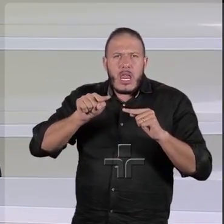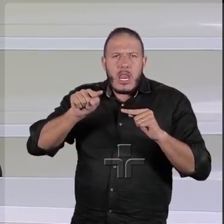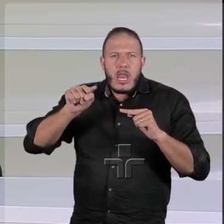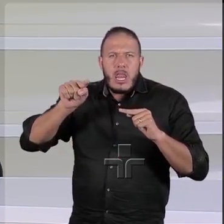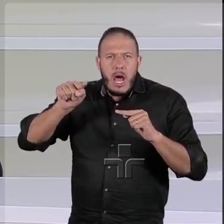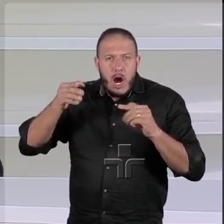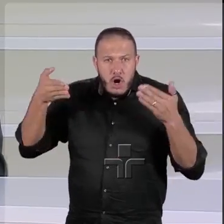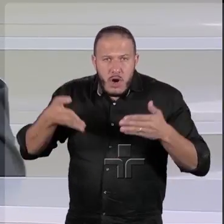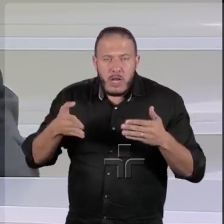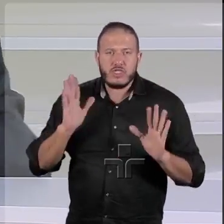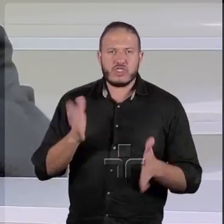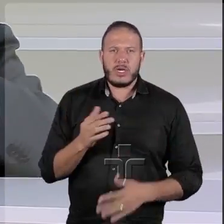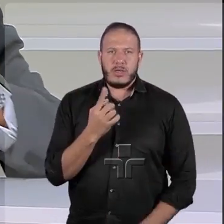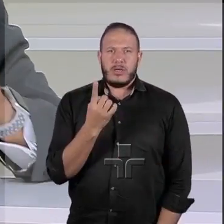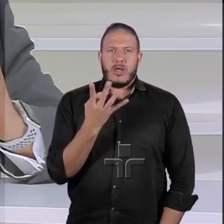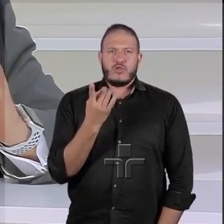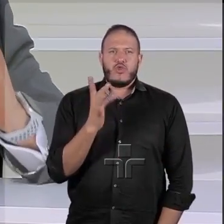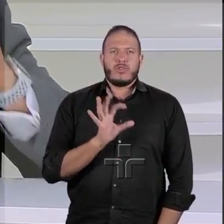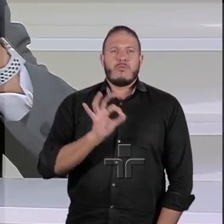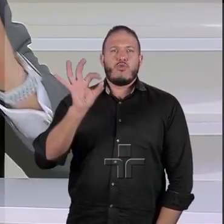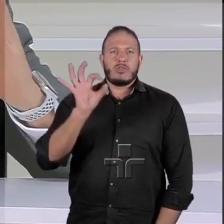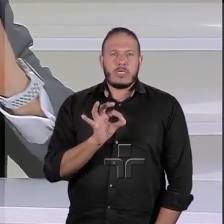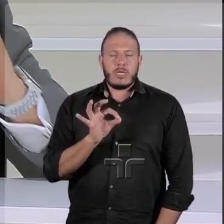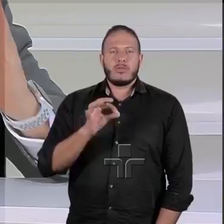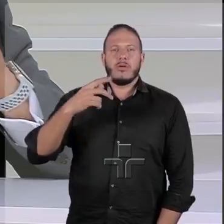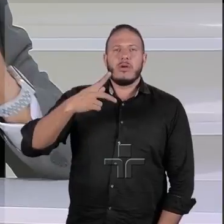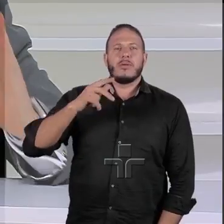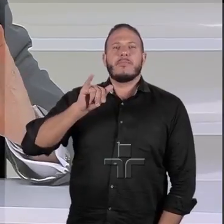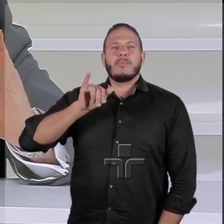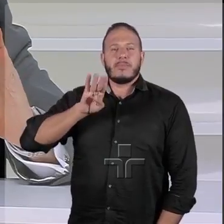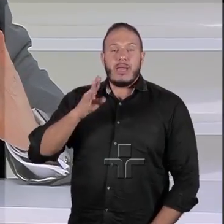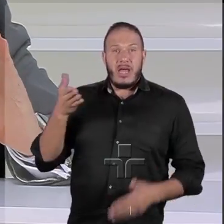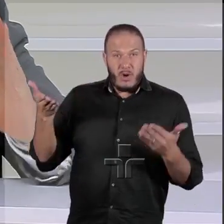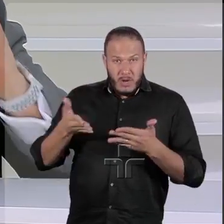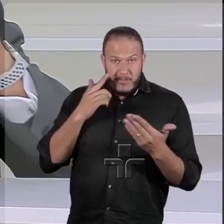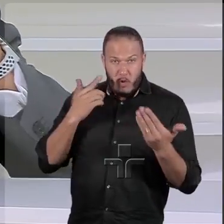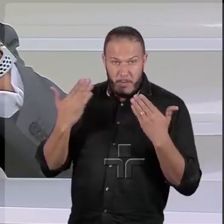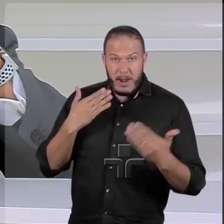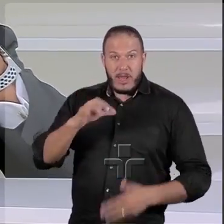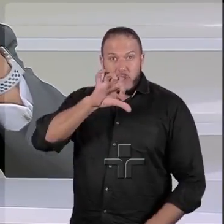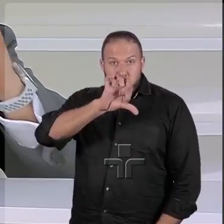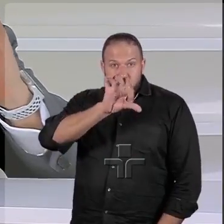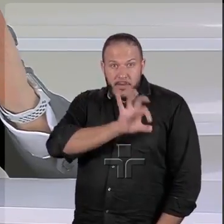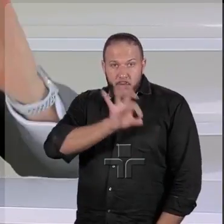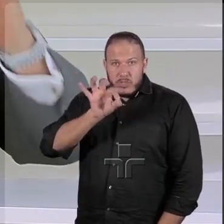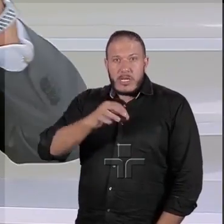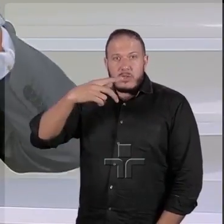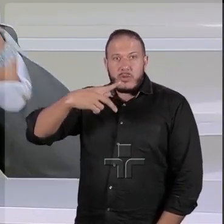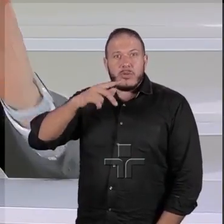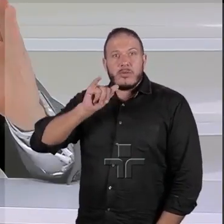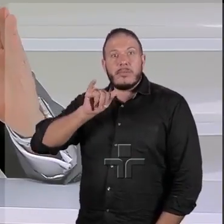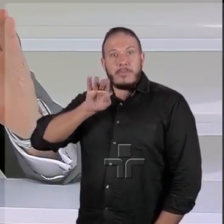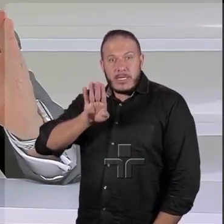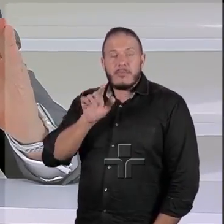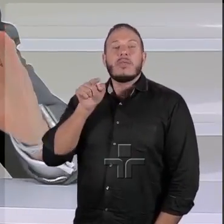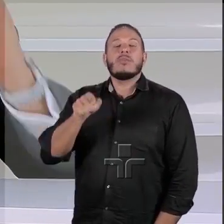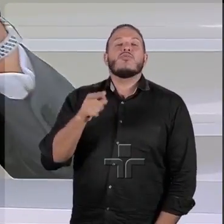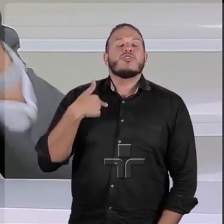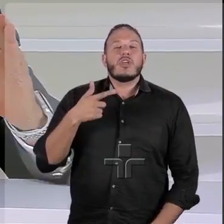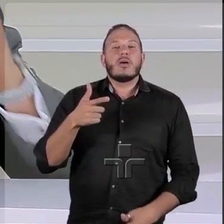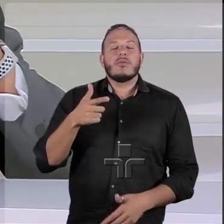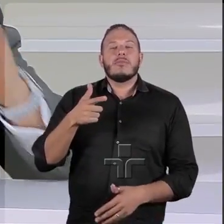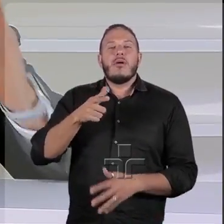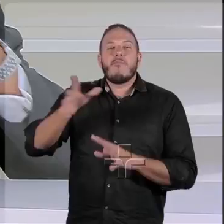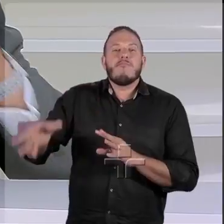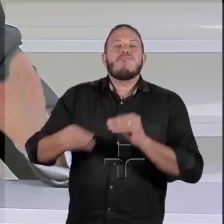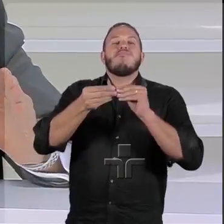do PIB. Se você olhar, esses 9% do PIB são exatamente o que se acresceu na